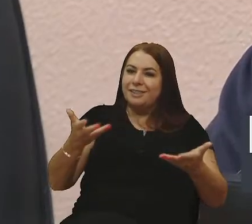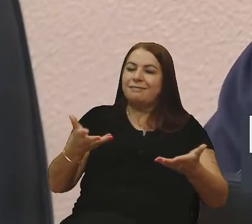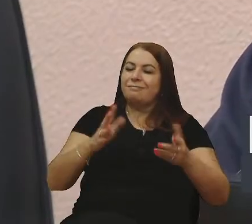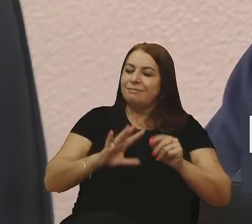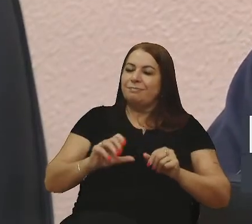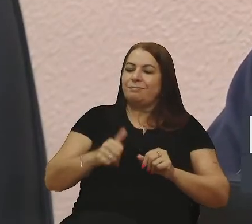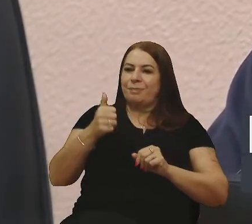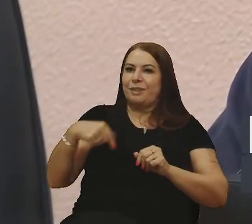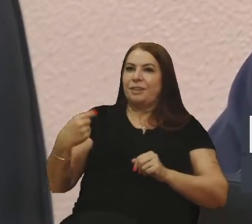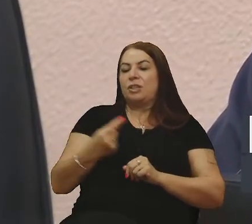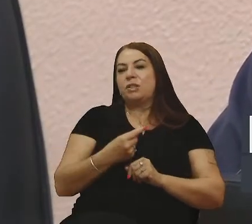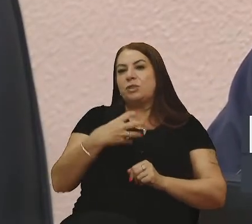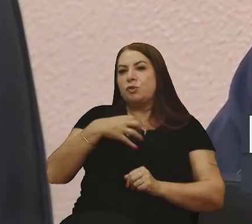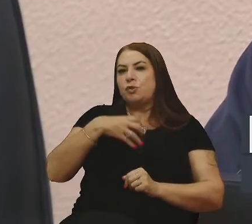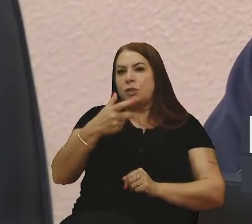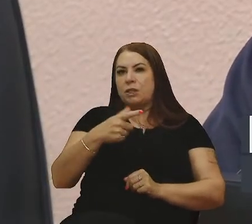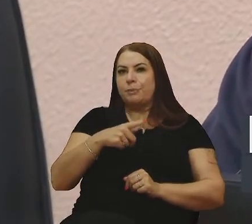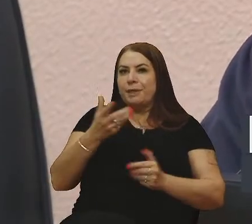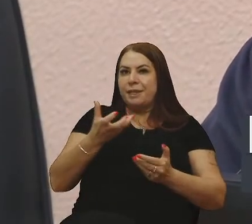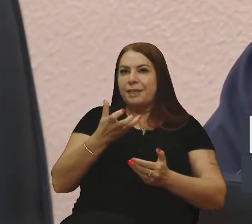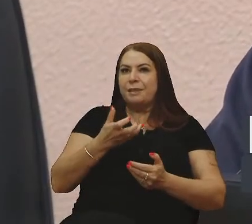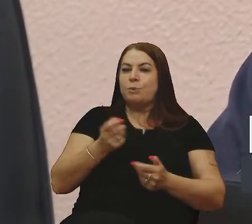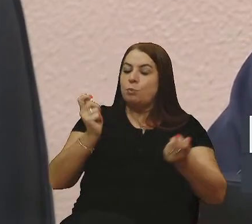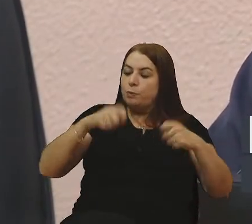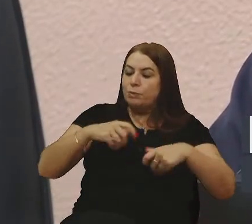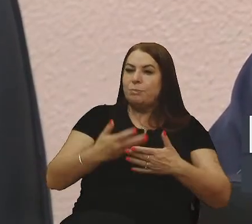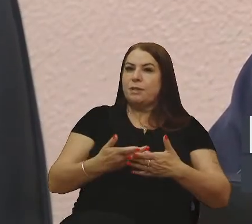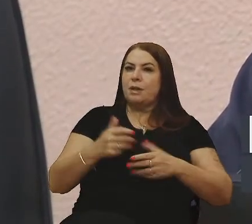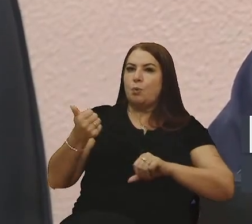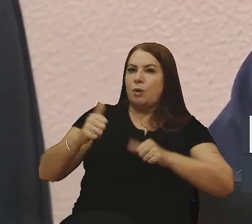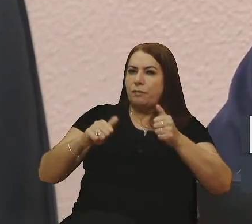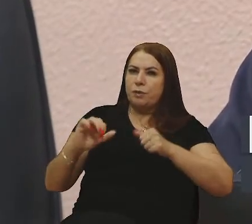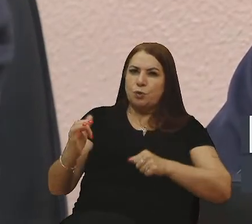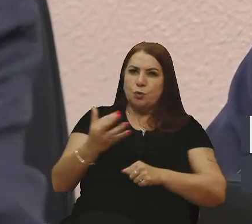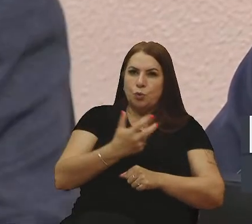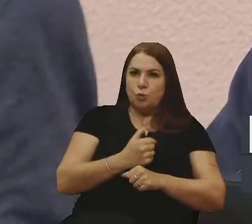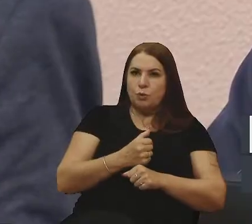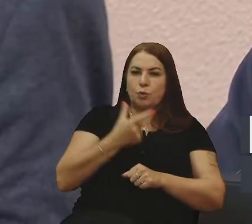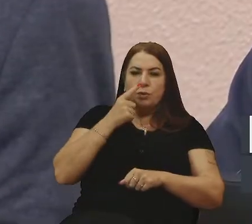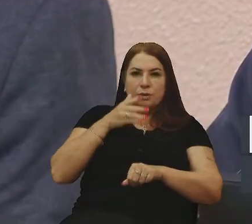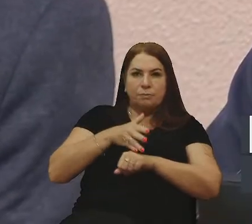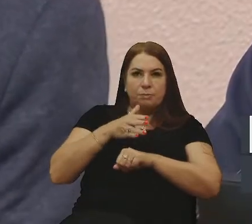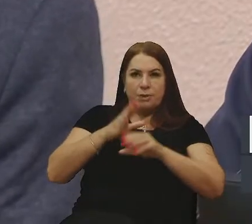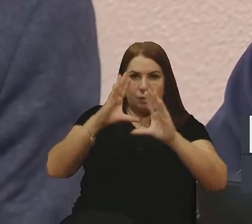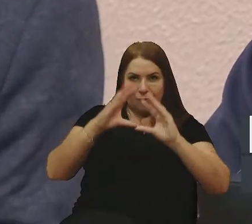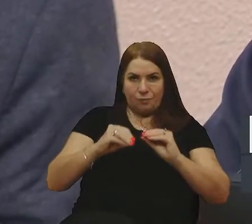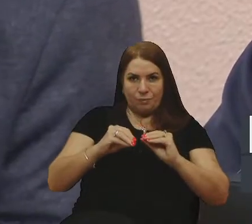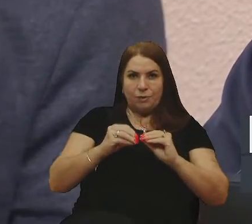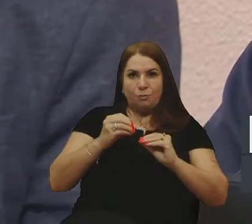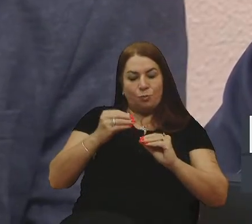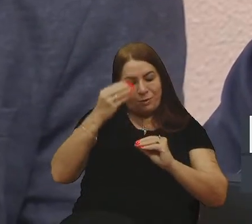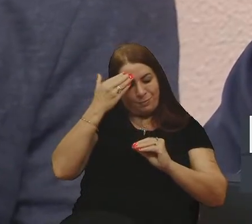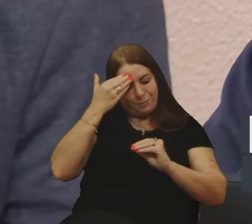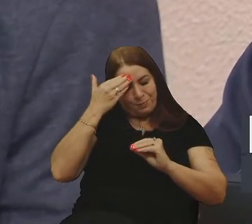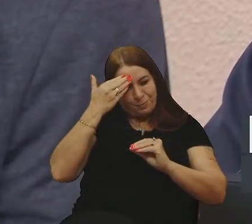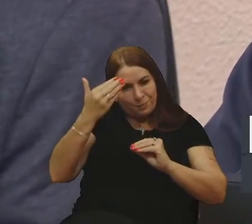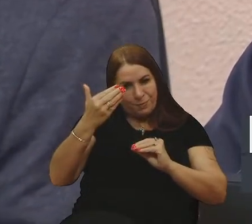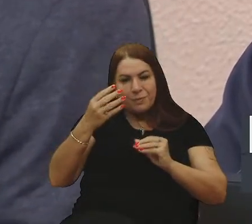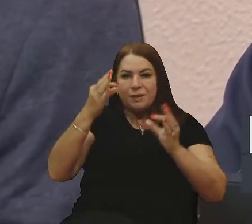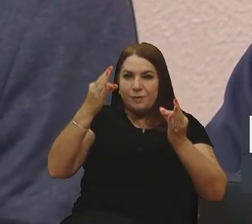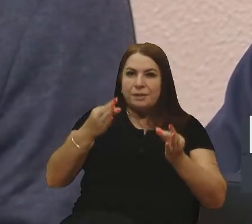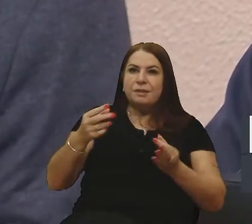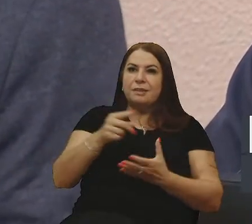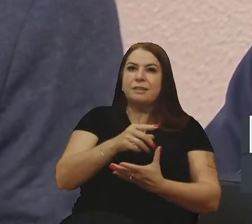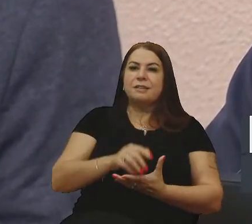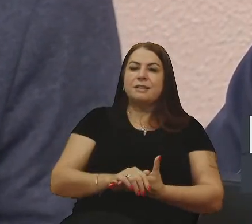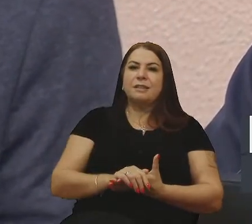é desta forma que nós queremos possibilitar a qualificação de todos que puderam vir aqui essa noite. Muito, muito obrigado. Tenho a certeza